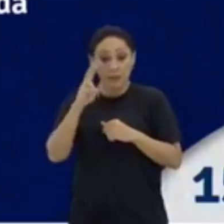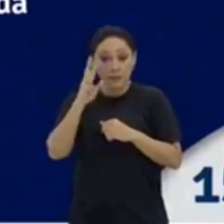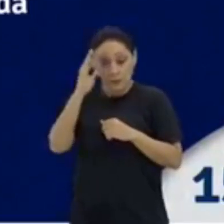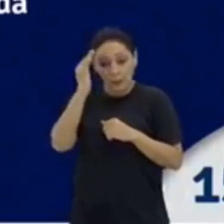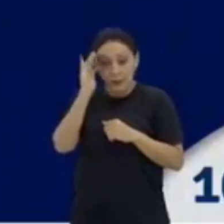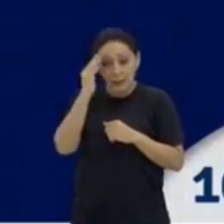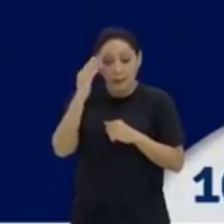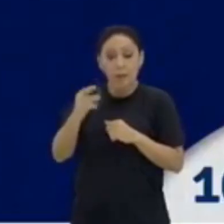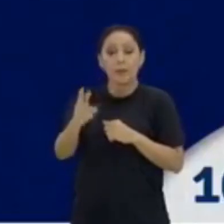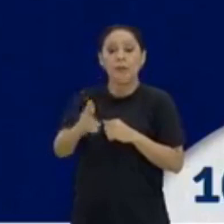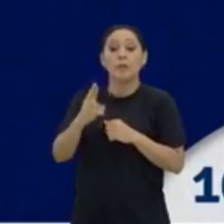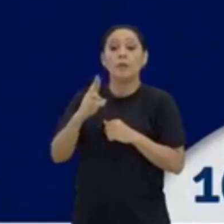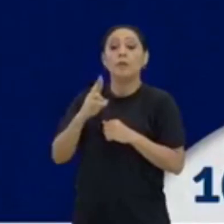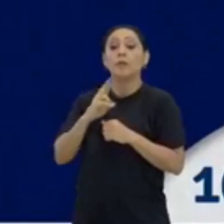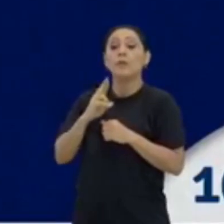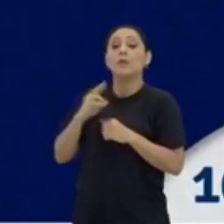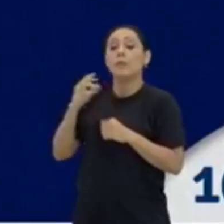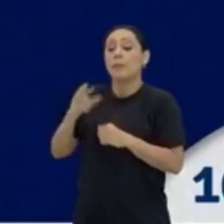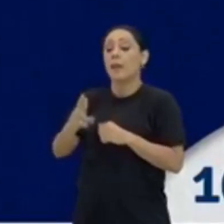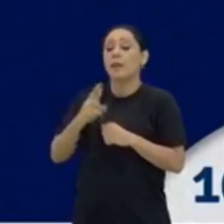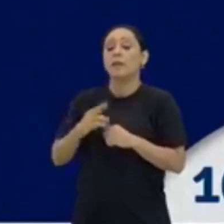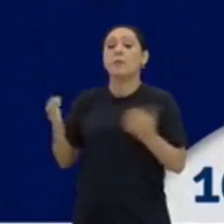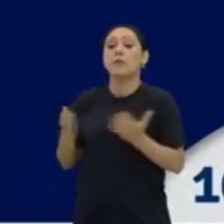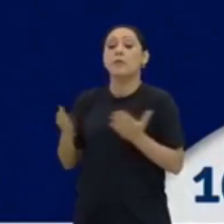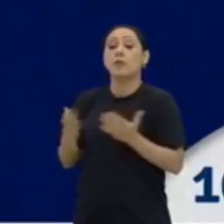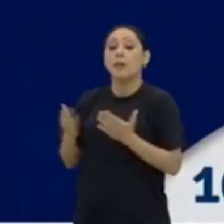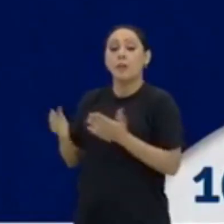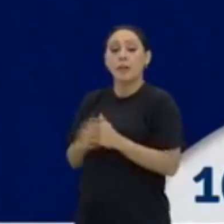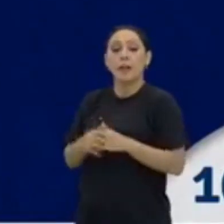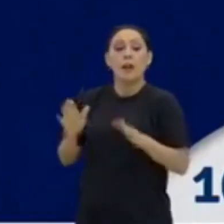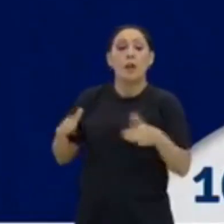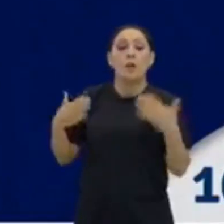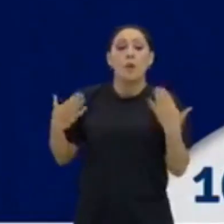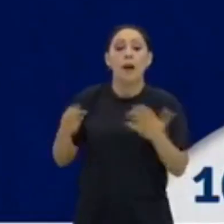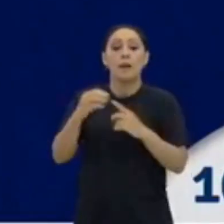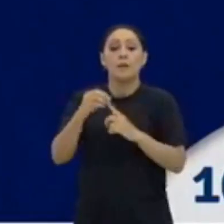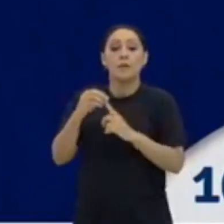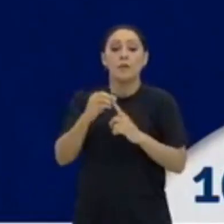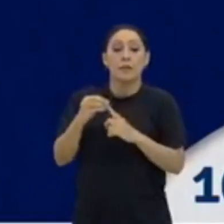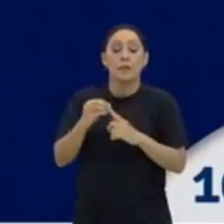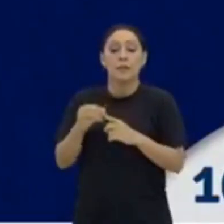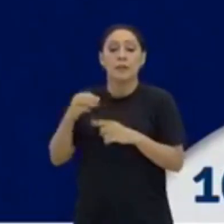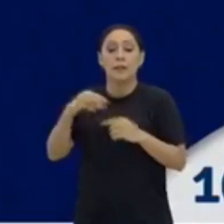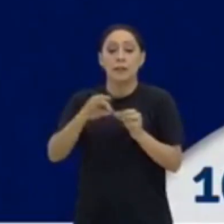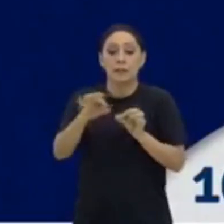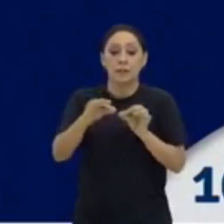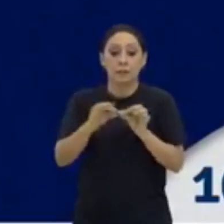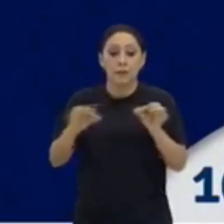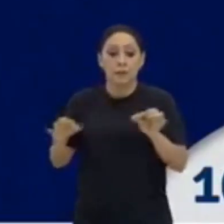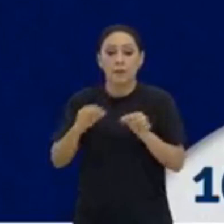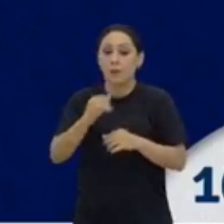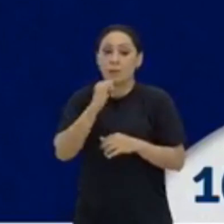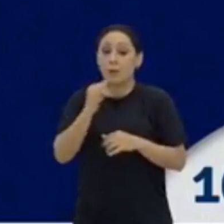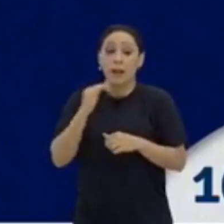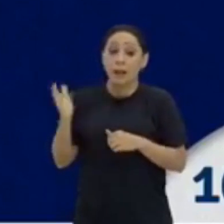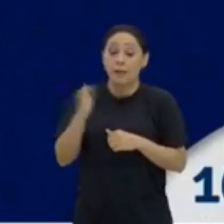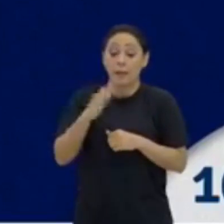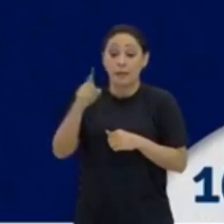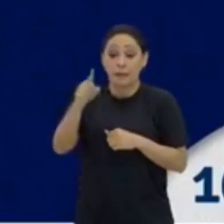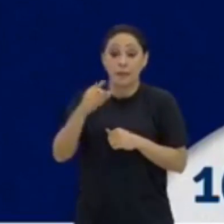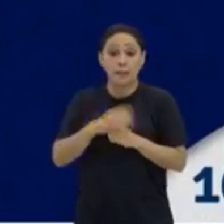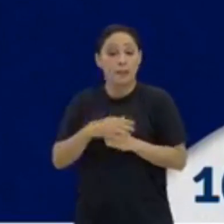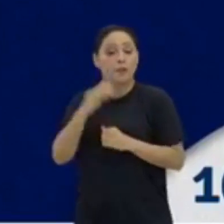e me responde agora. Qual ou quais as unidades medidas mais convenientes para medir? Vai lá, Fernando, bora ver se eles vão entrar